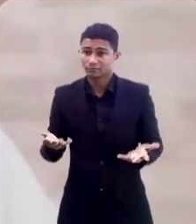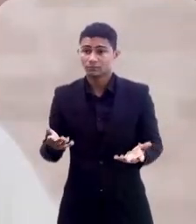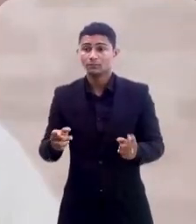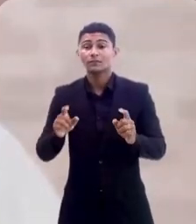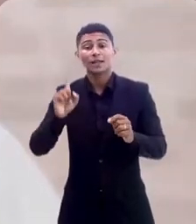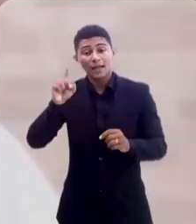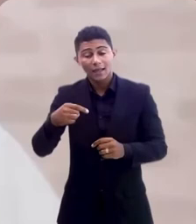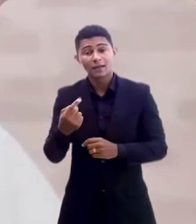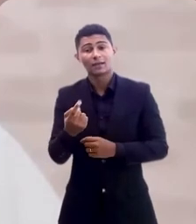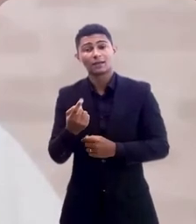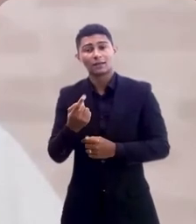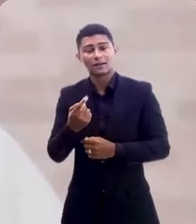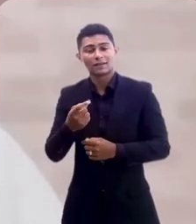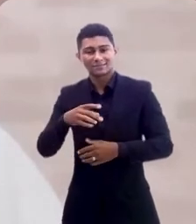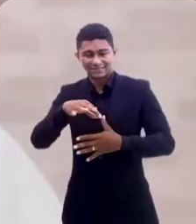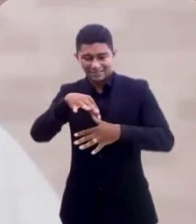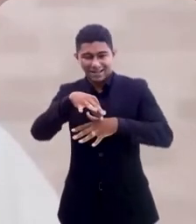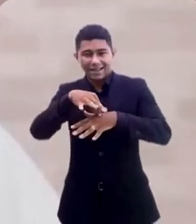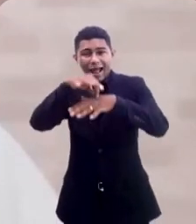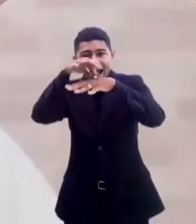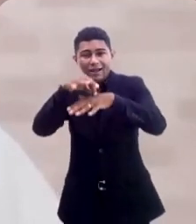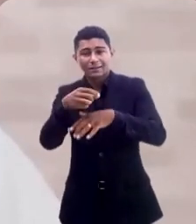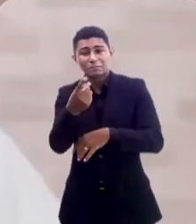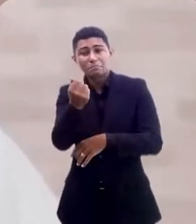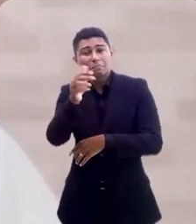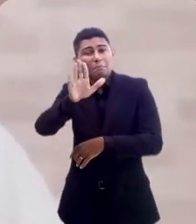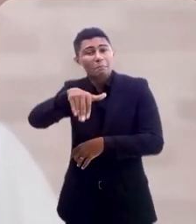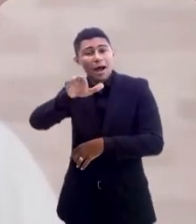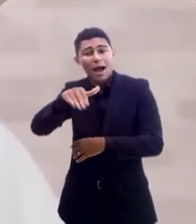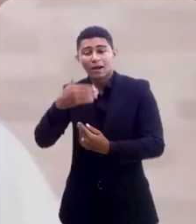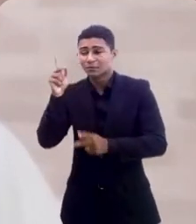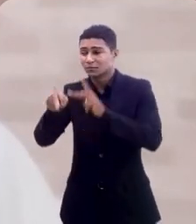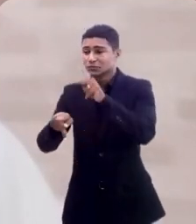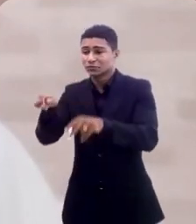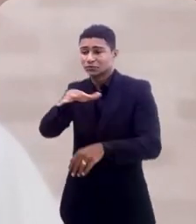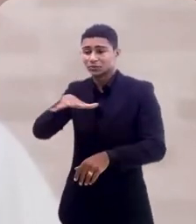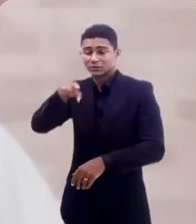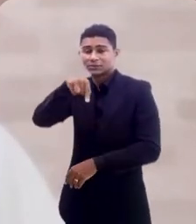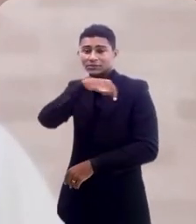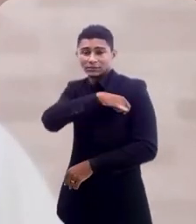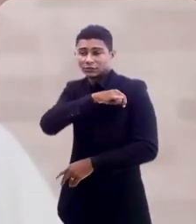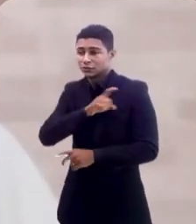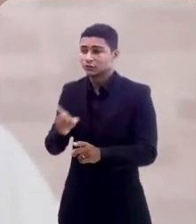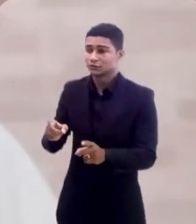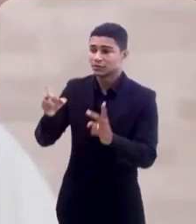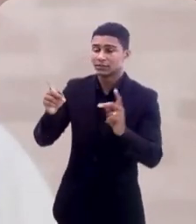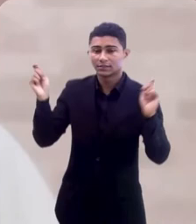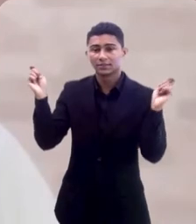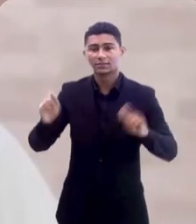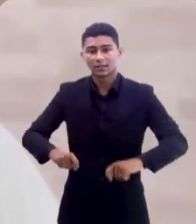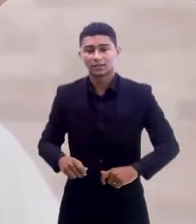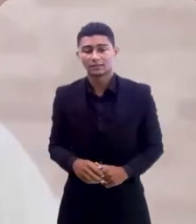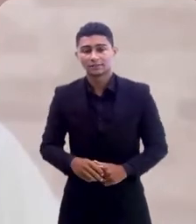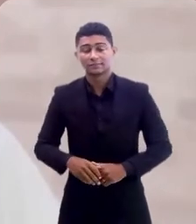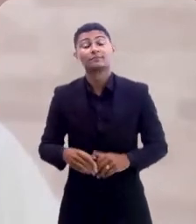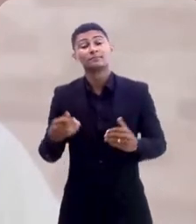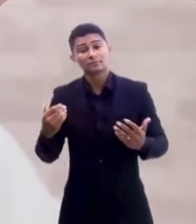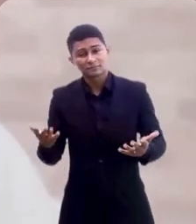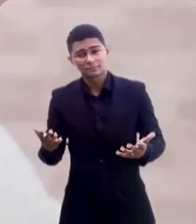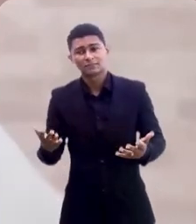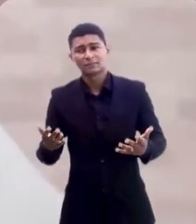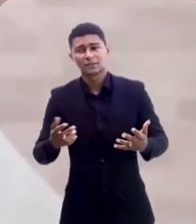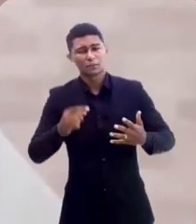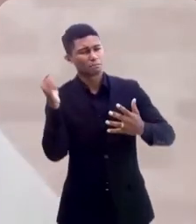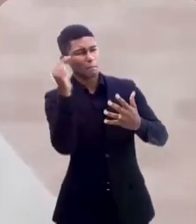pescado, que é a proteína mais barata que pode ser oferecida ao povo do nosso estado. Então,